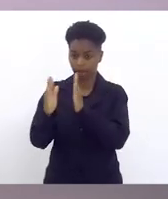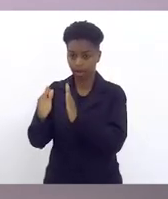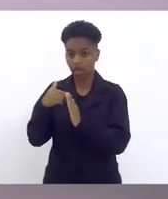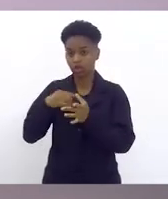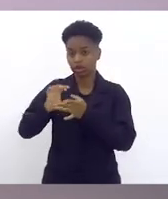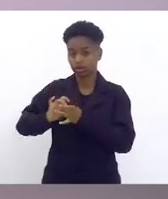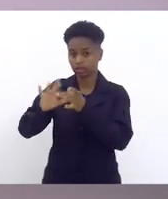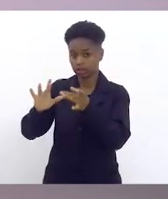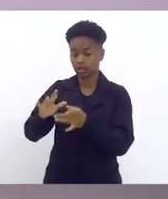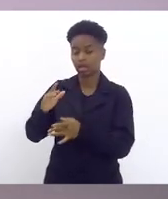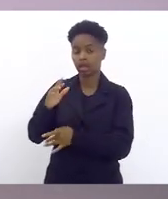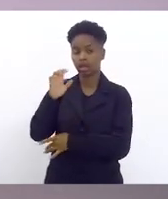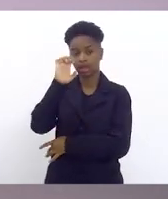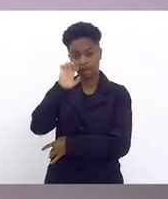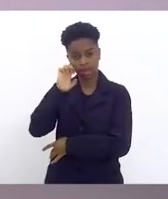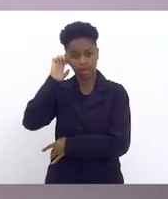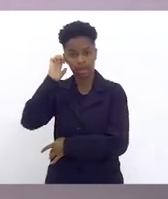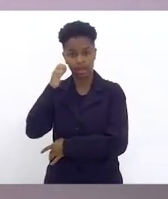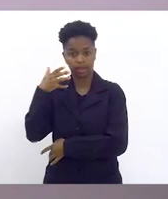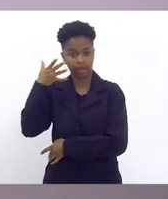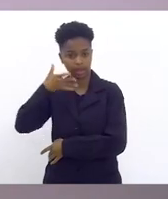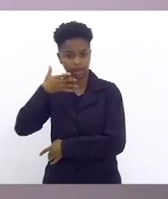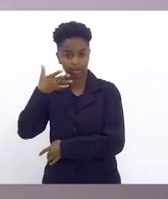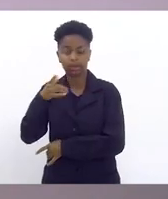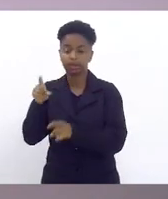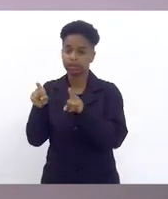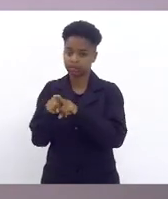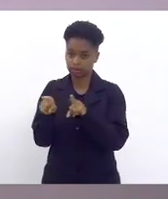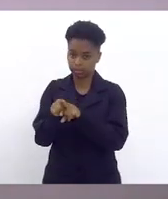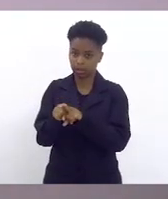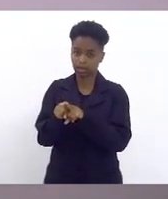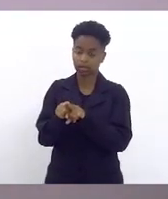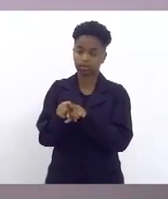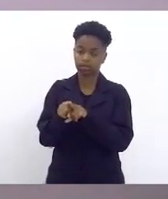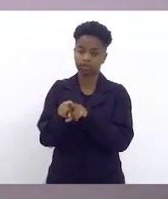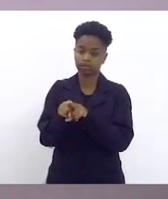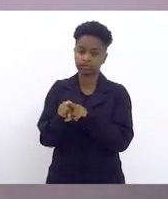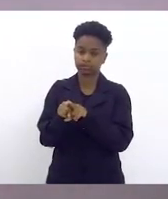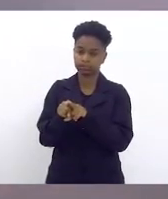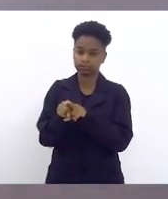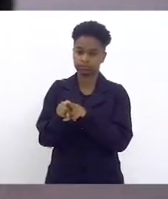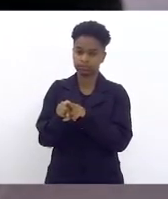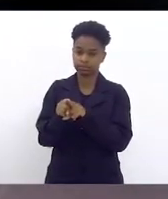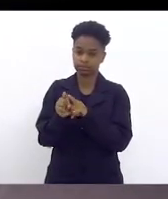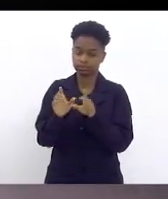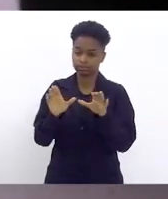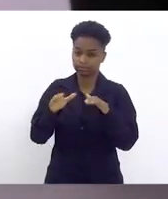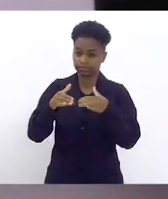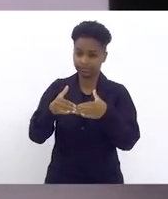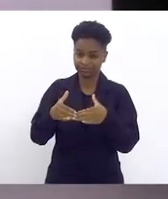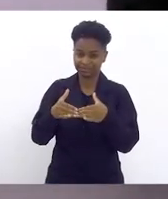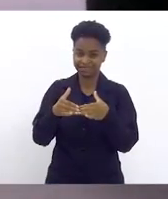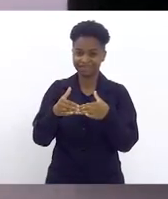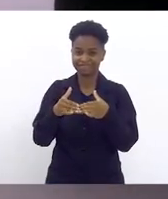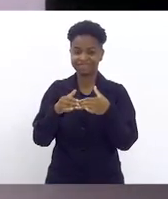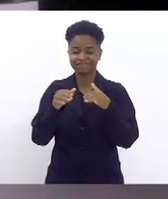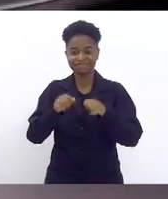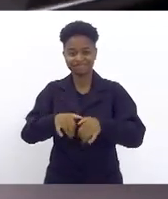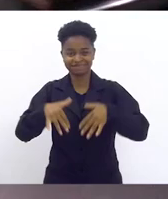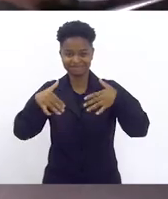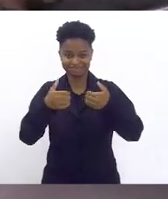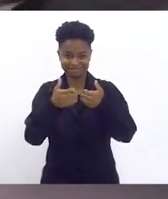para deputada Érica takmoto que é também uma das comissões que fazem essa audiência